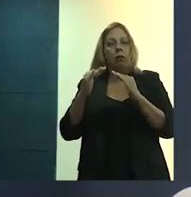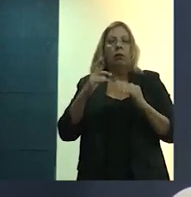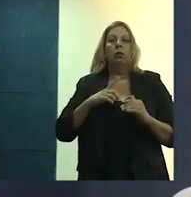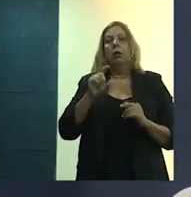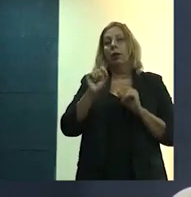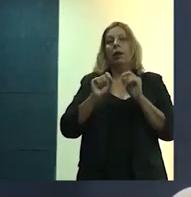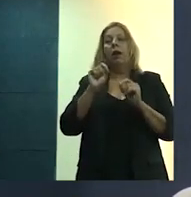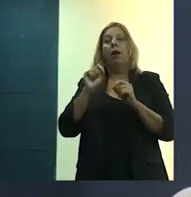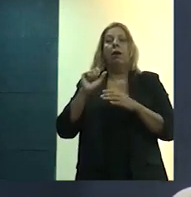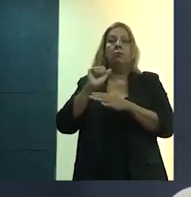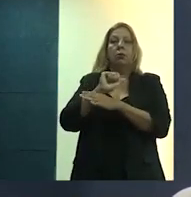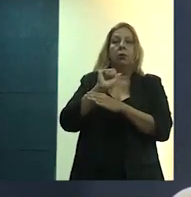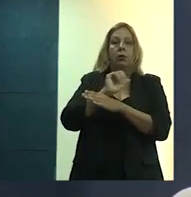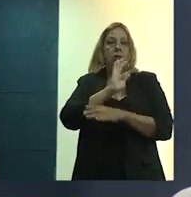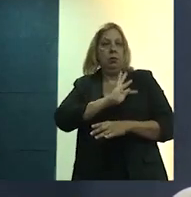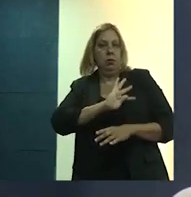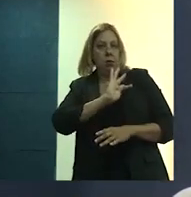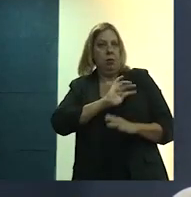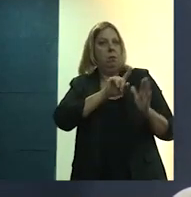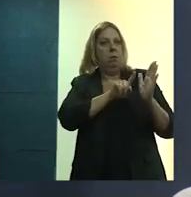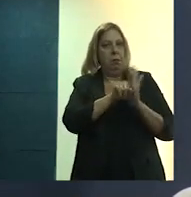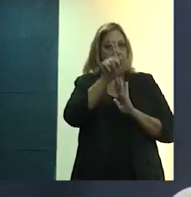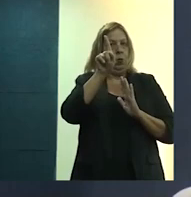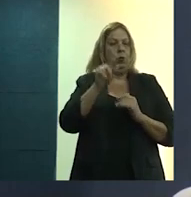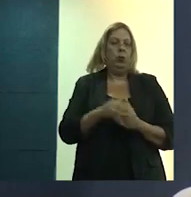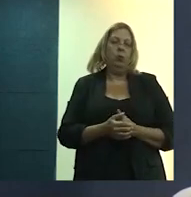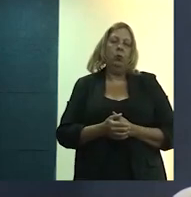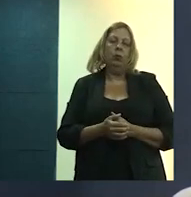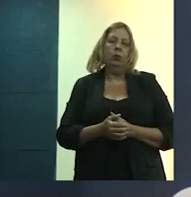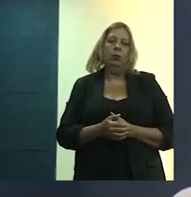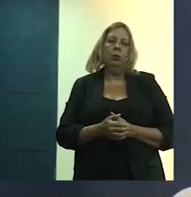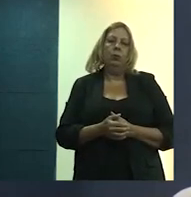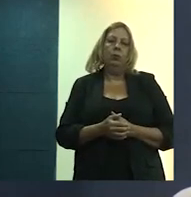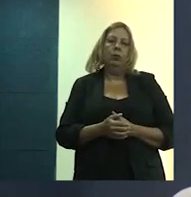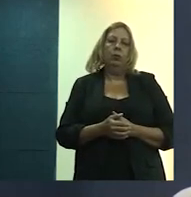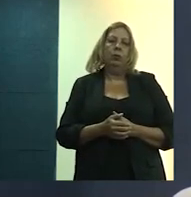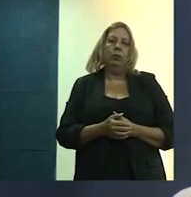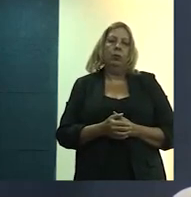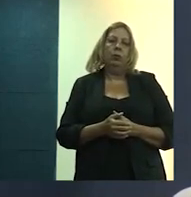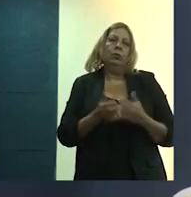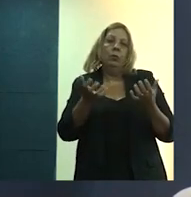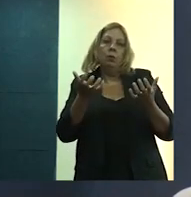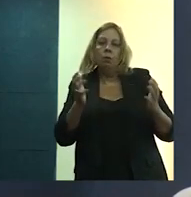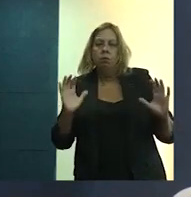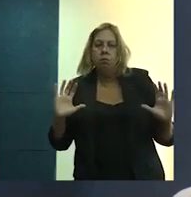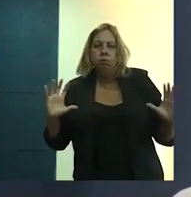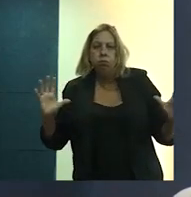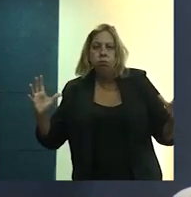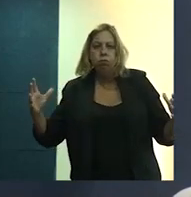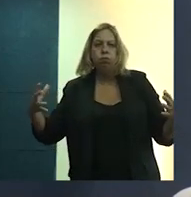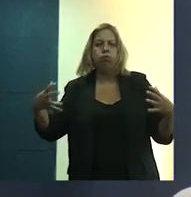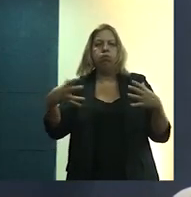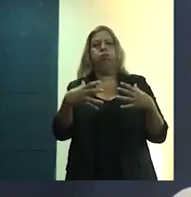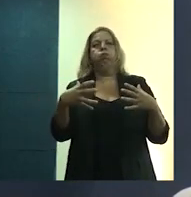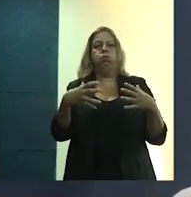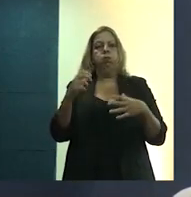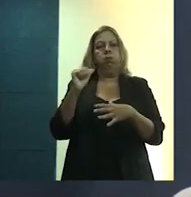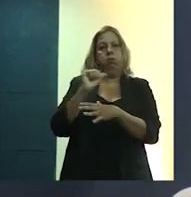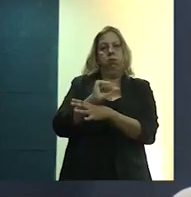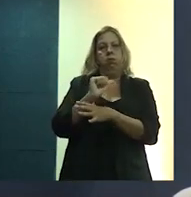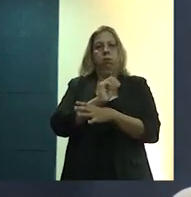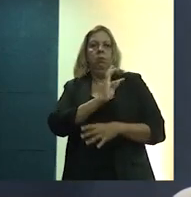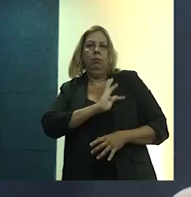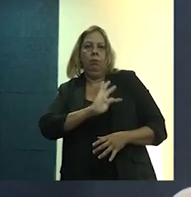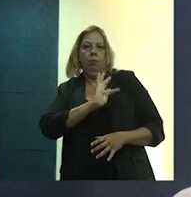e quem serão essas assessorias técnicas vocês vão estar perguntando bom a gente quer abranger o leque essa Assessoria